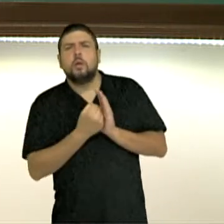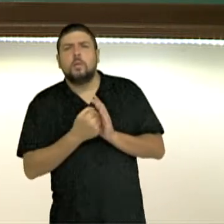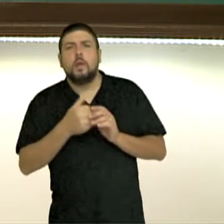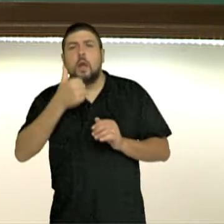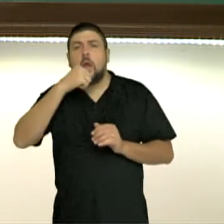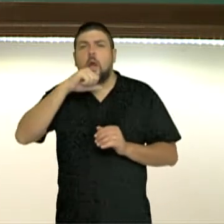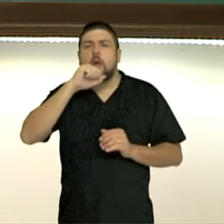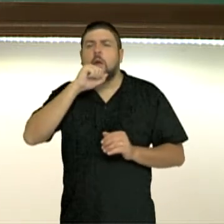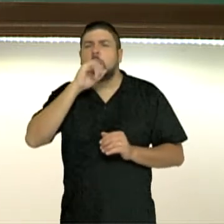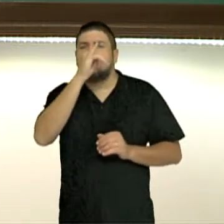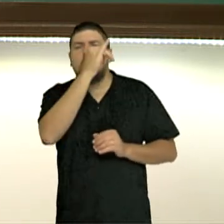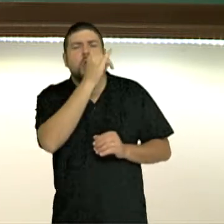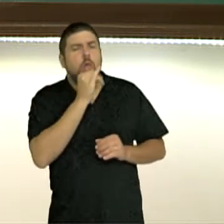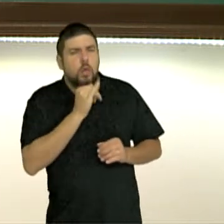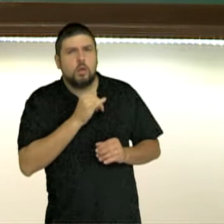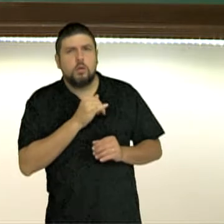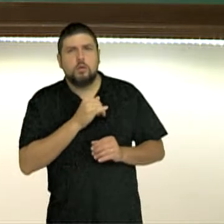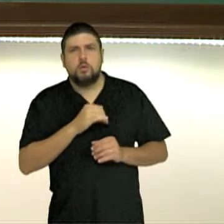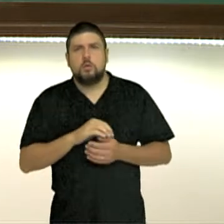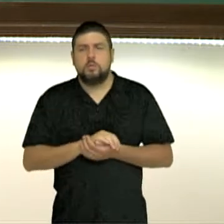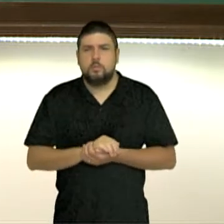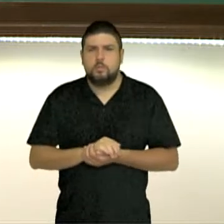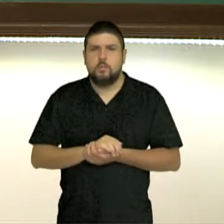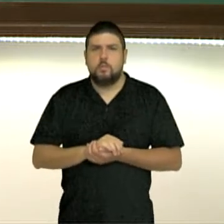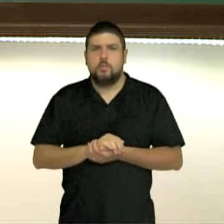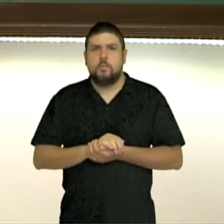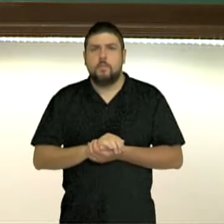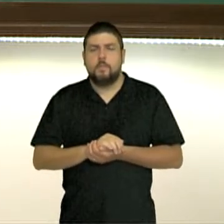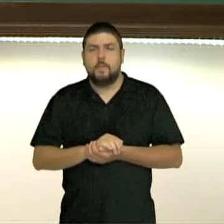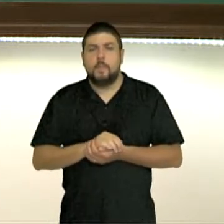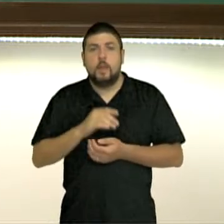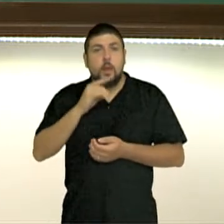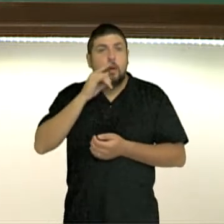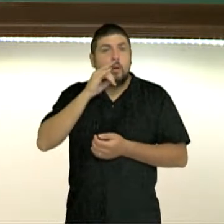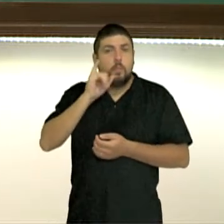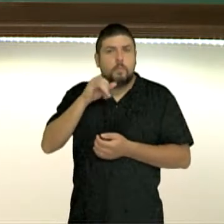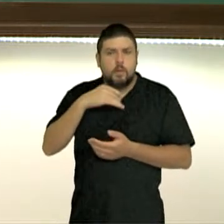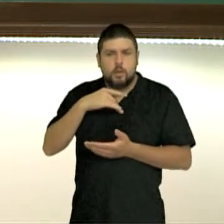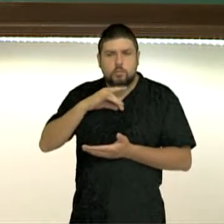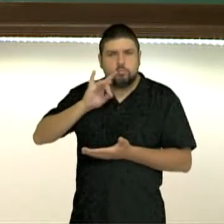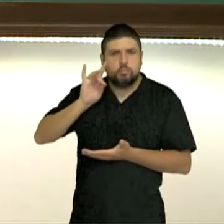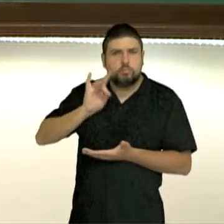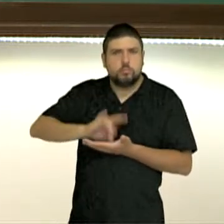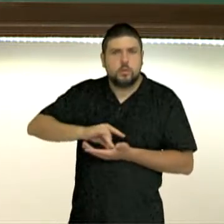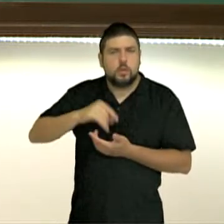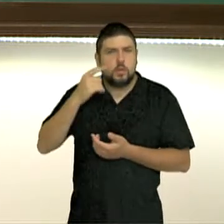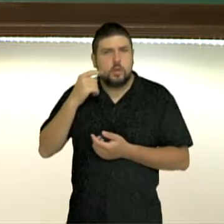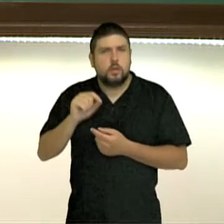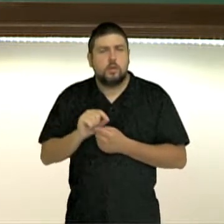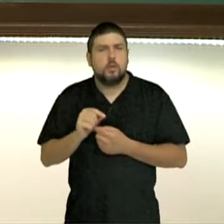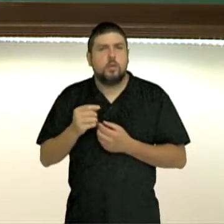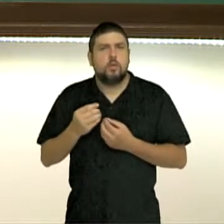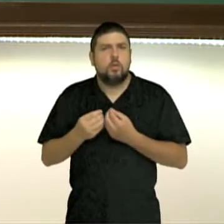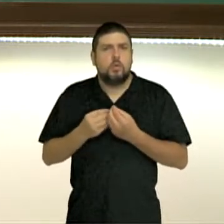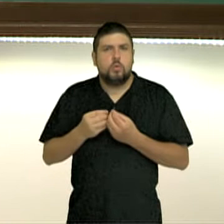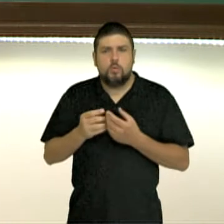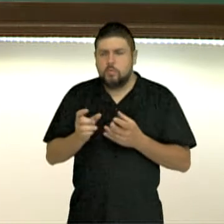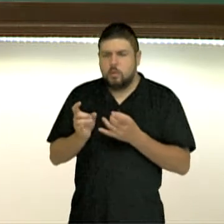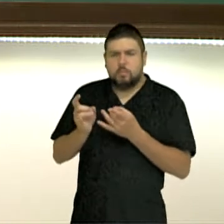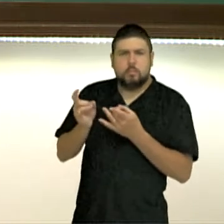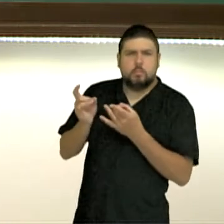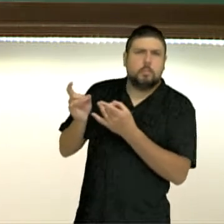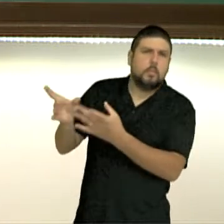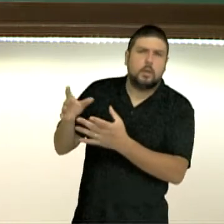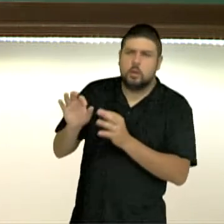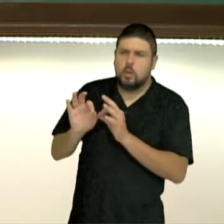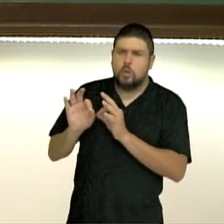esse papel. E por mais que o seu pai original deixou ele em algum lugar abandonado,